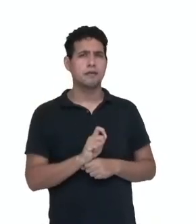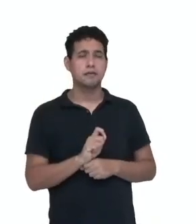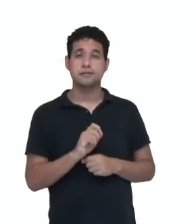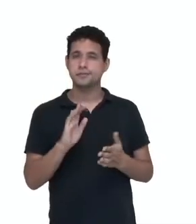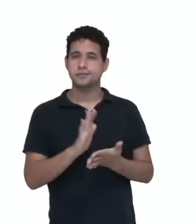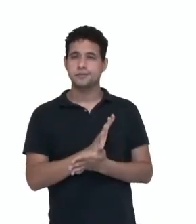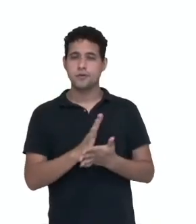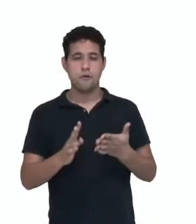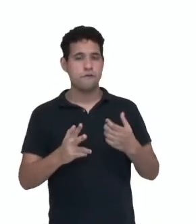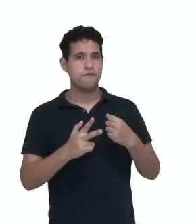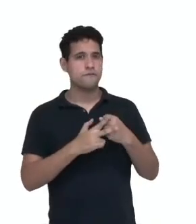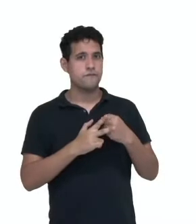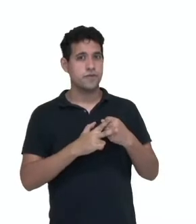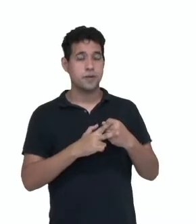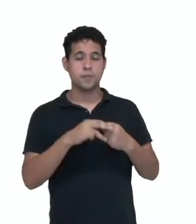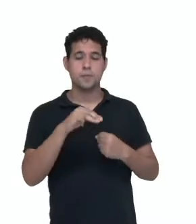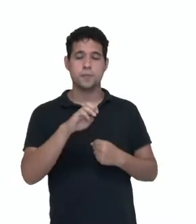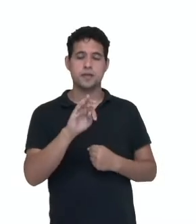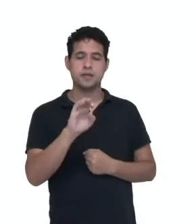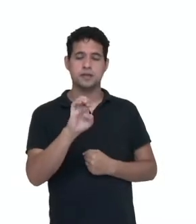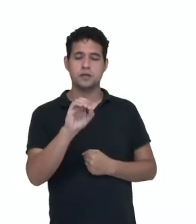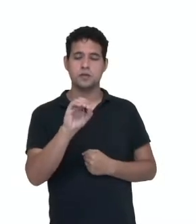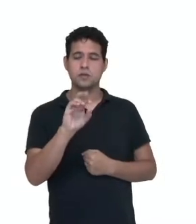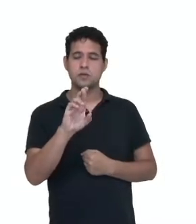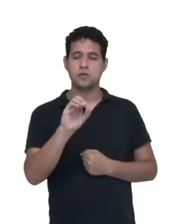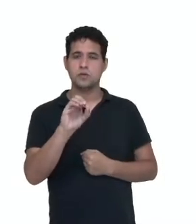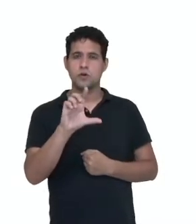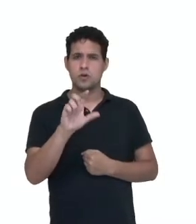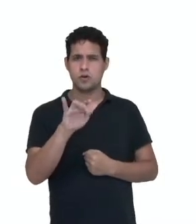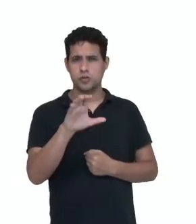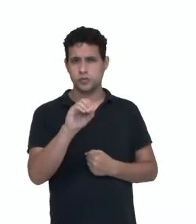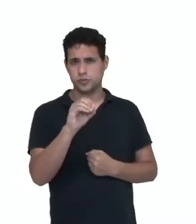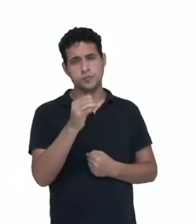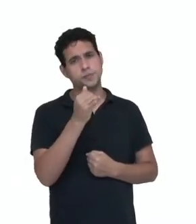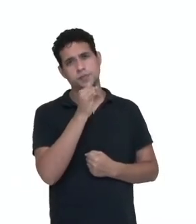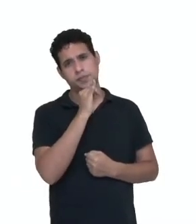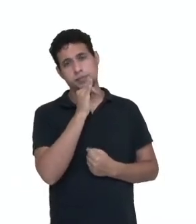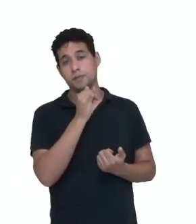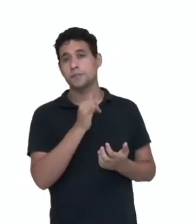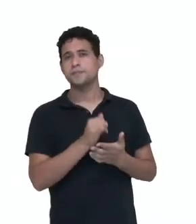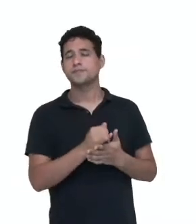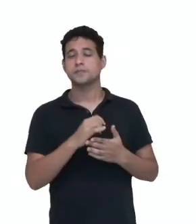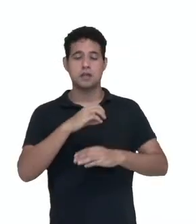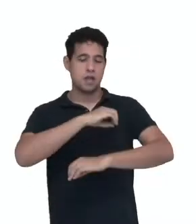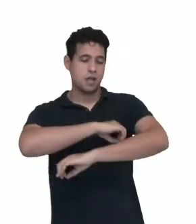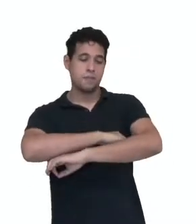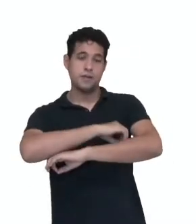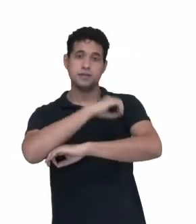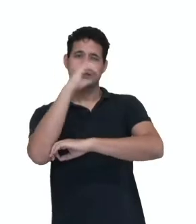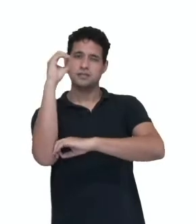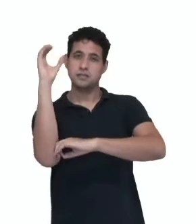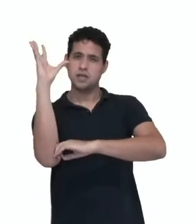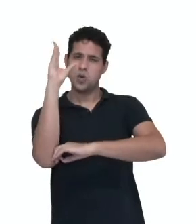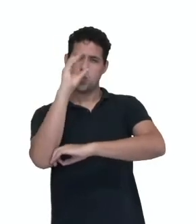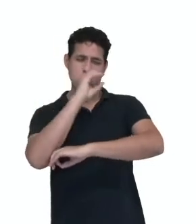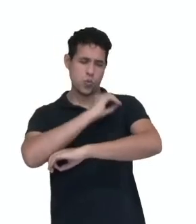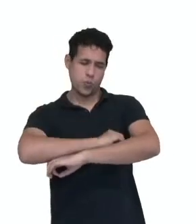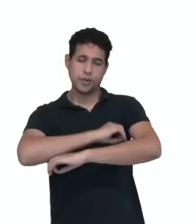algunos verbos meteorológicos. Ejemplos: amanecer,